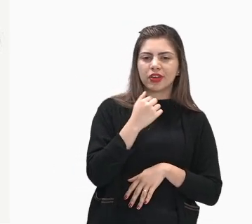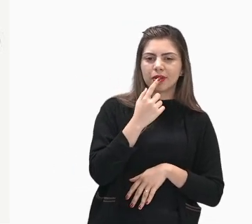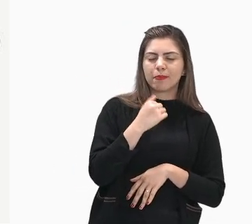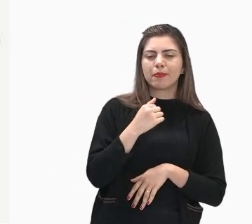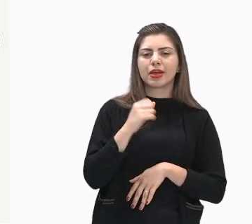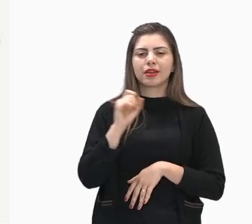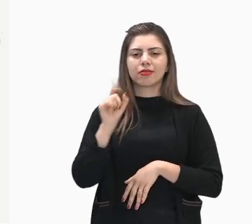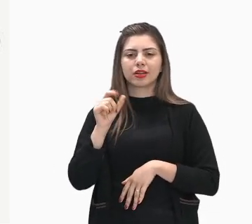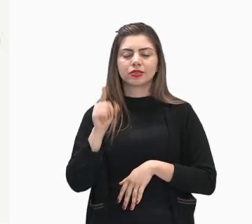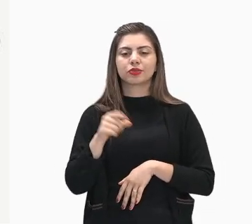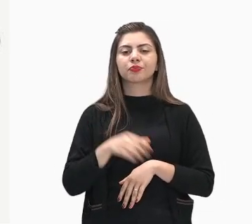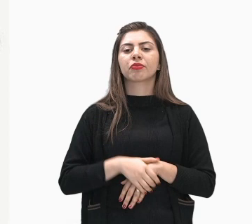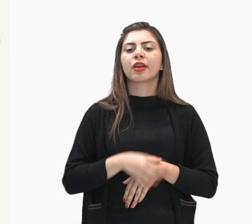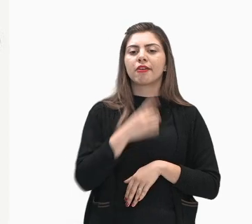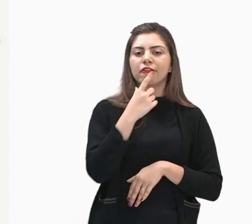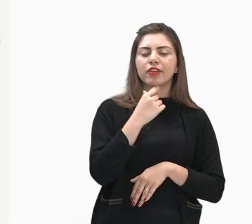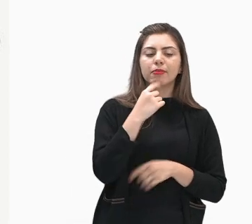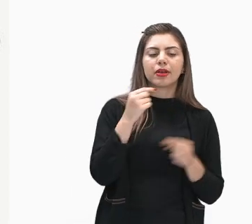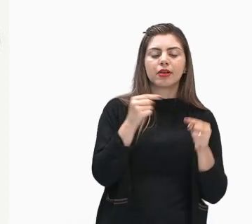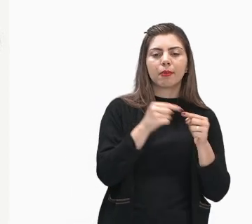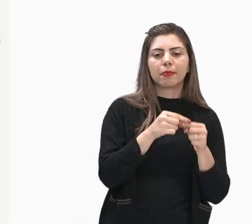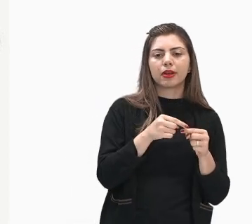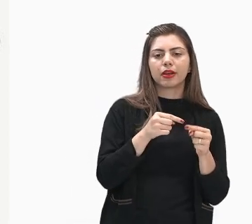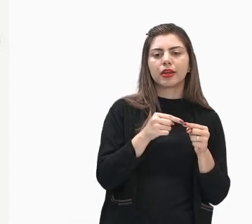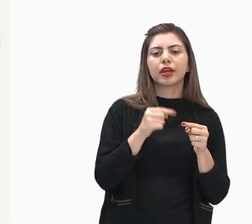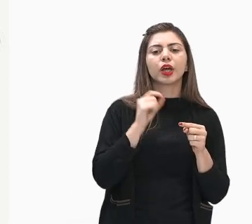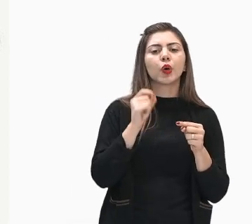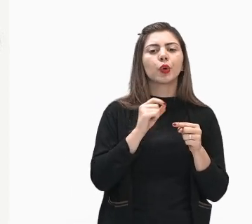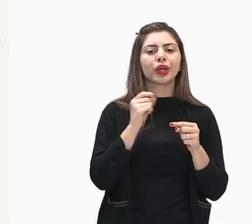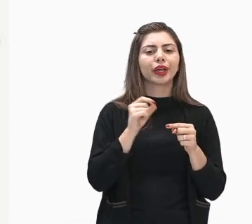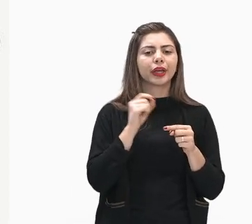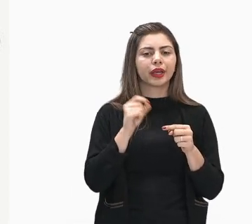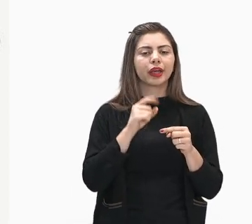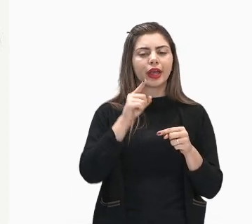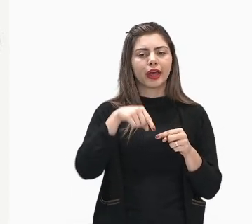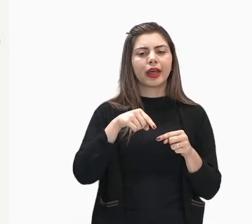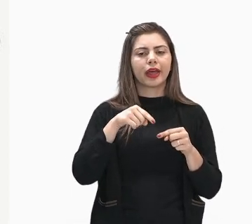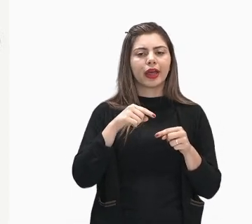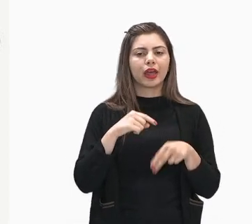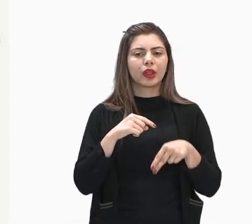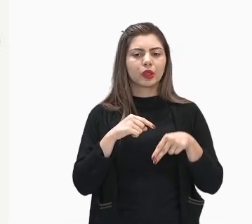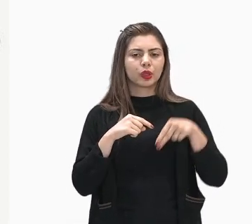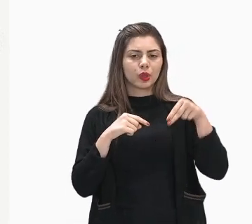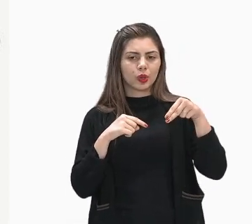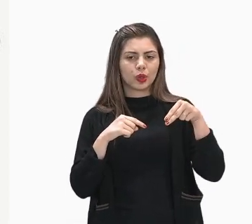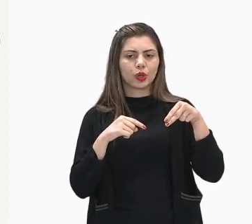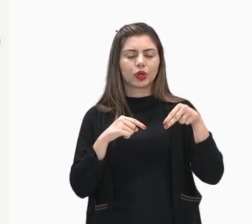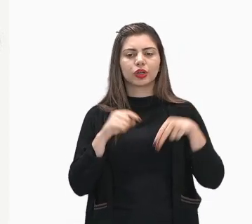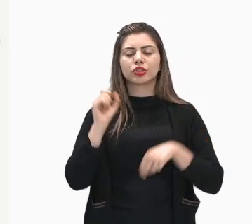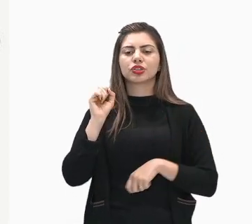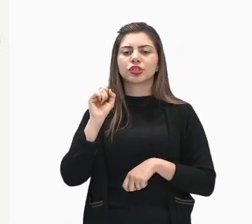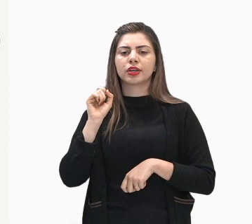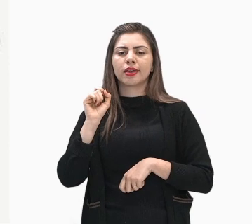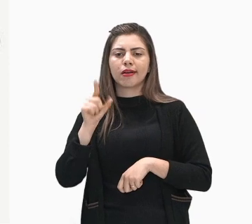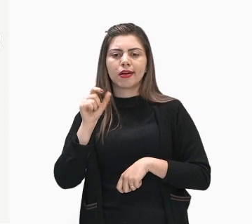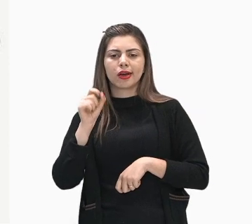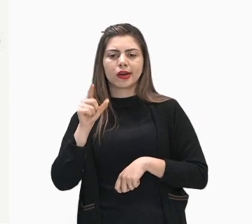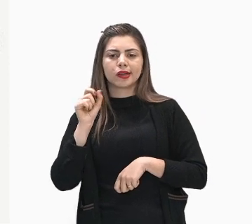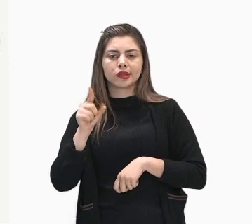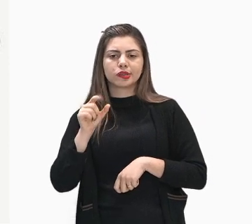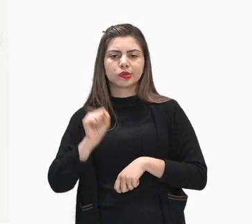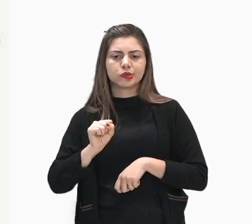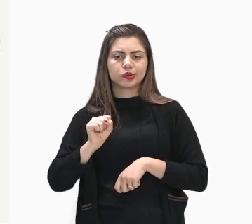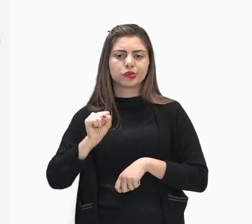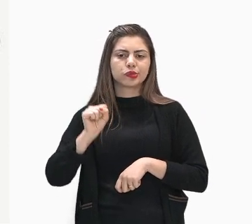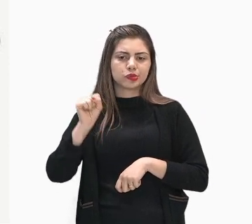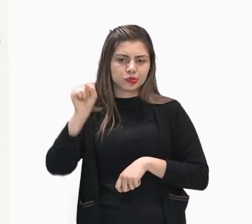norte, azulzinho é o polo sul. Aliás, né? O polo norte e o polo sul têm cores diferentes, né? Você viu